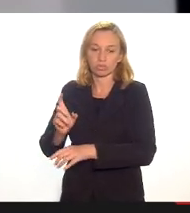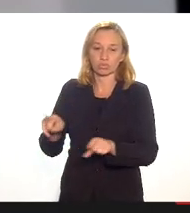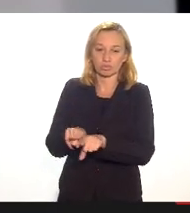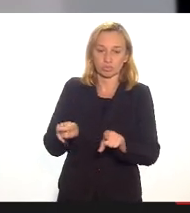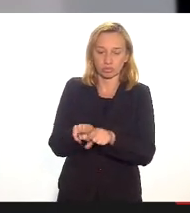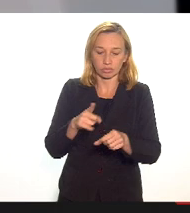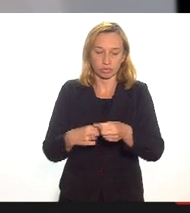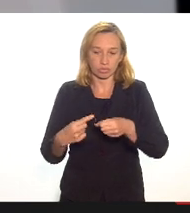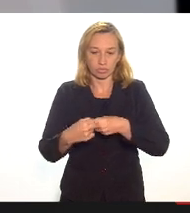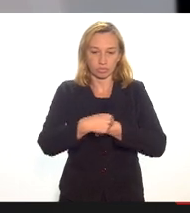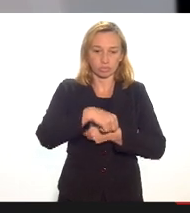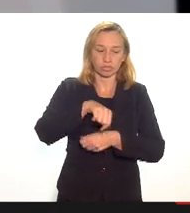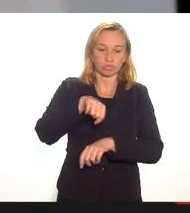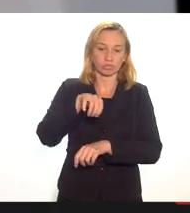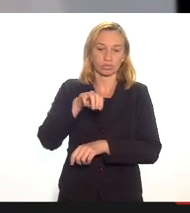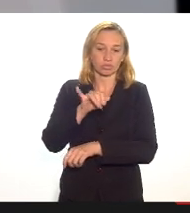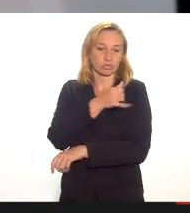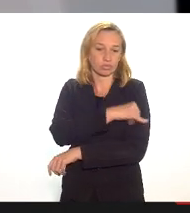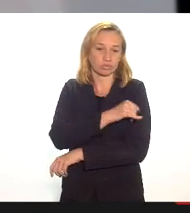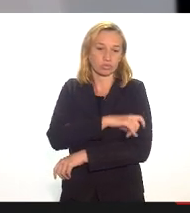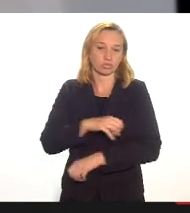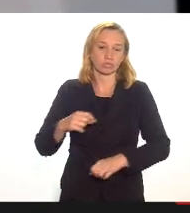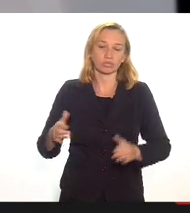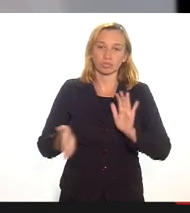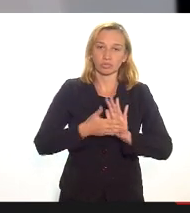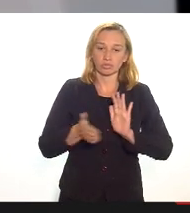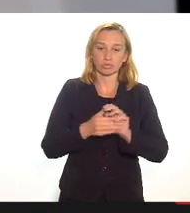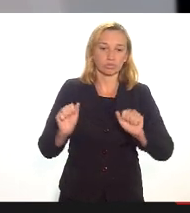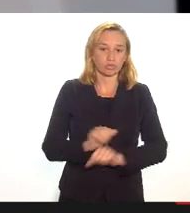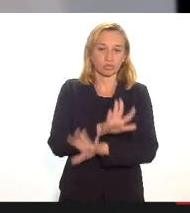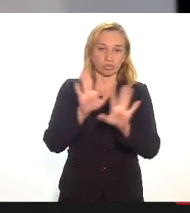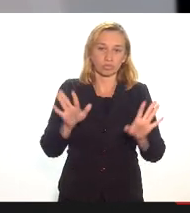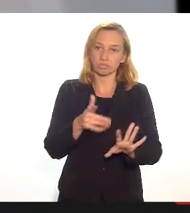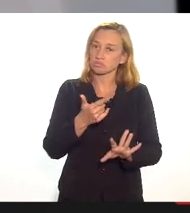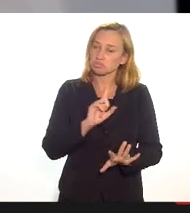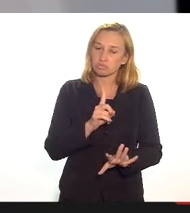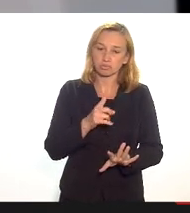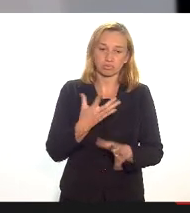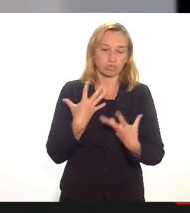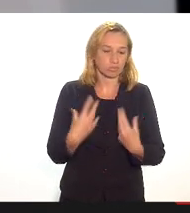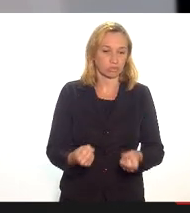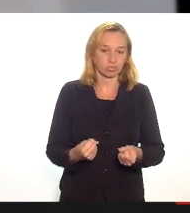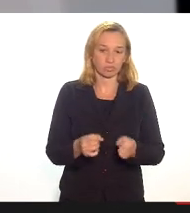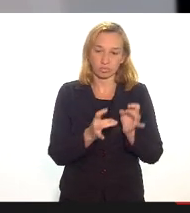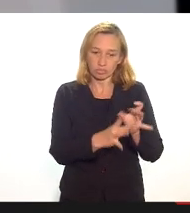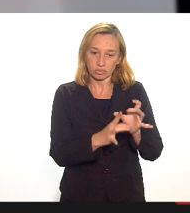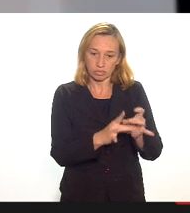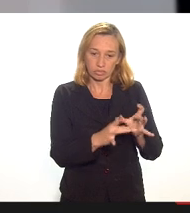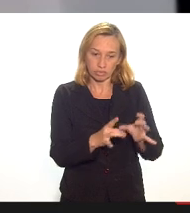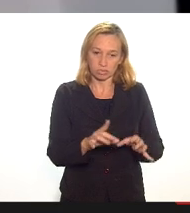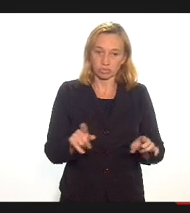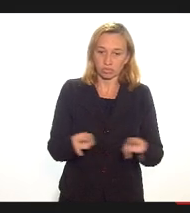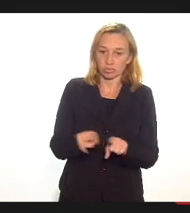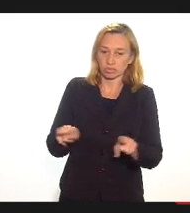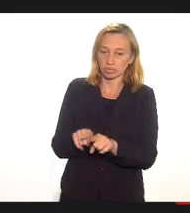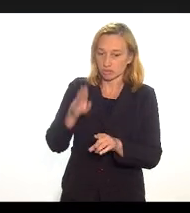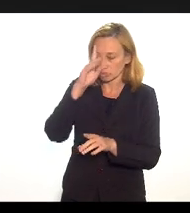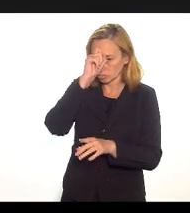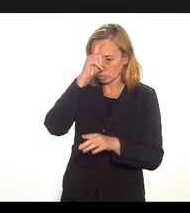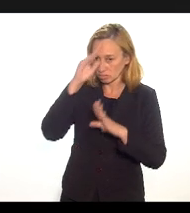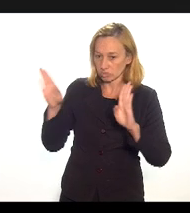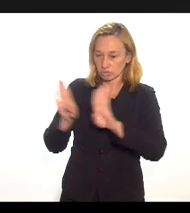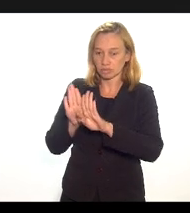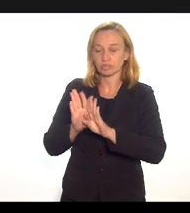Janeiro. Essa é a minha proposta muito clara, porque nós não podemos admitir nem privatização e nem que leitos fiquem fechados em plena